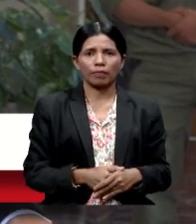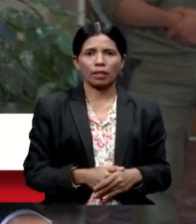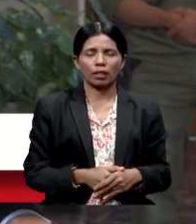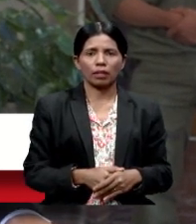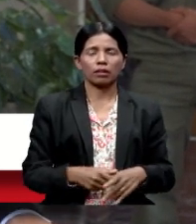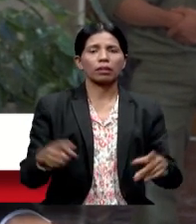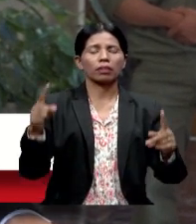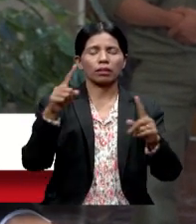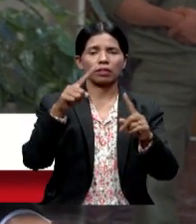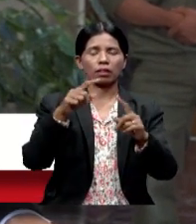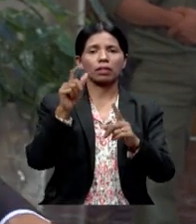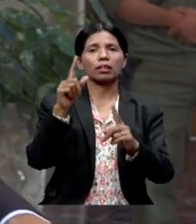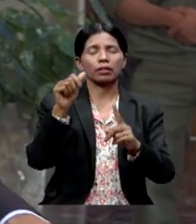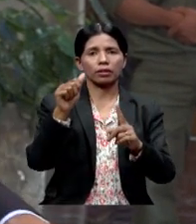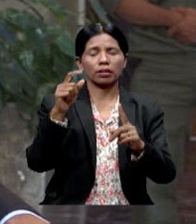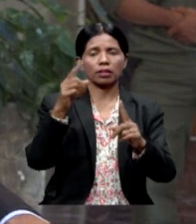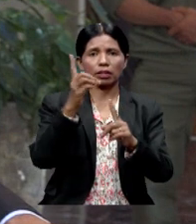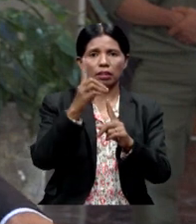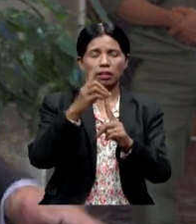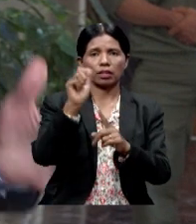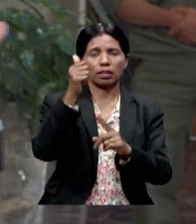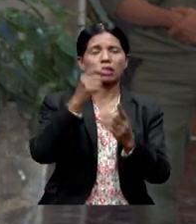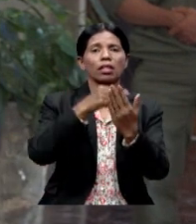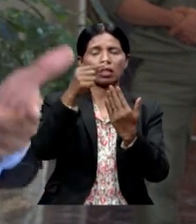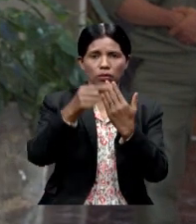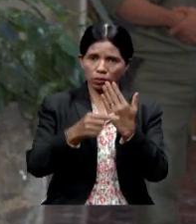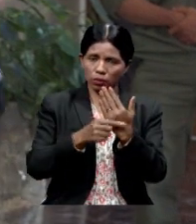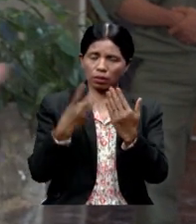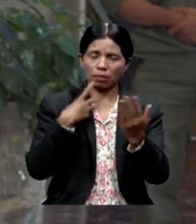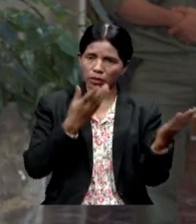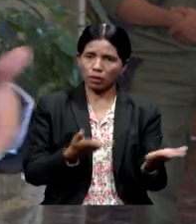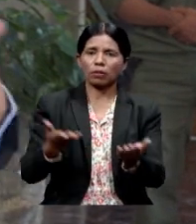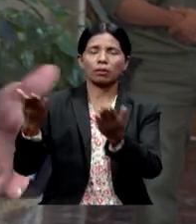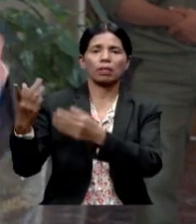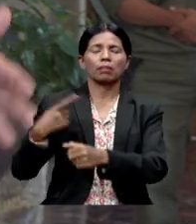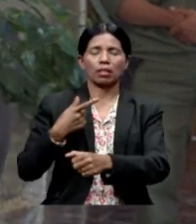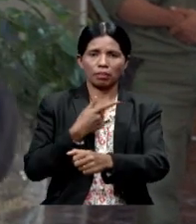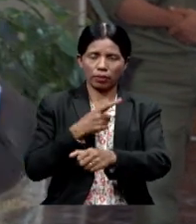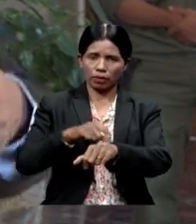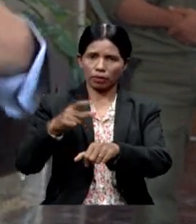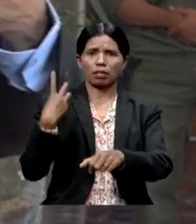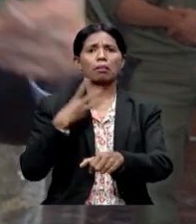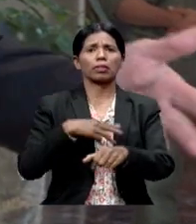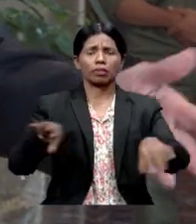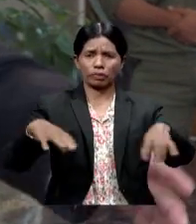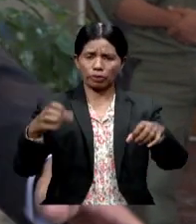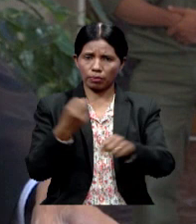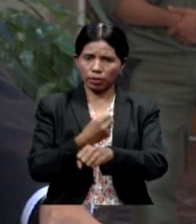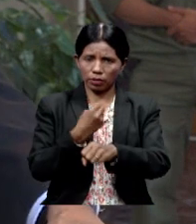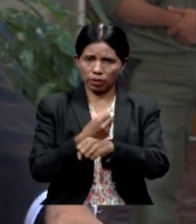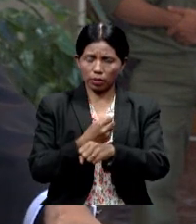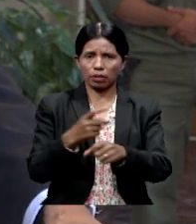todo de agosto, cari a melhor que o parlamento, mas a mexer buca serviço uma casa para antes de